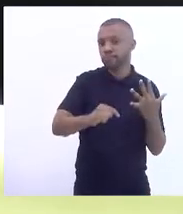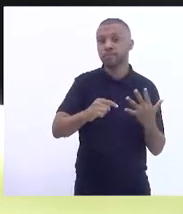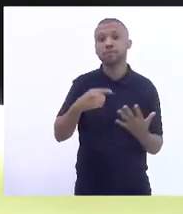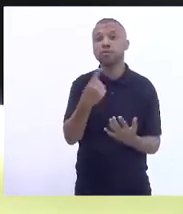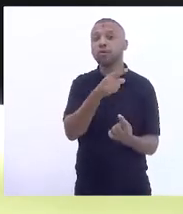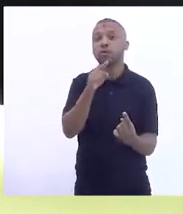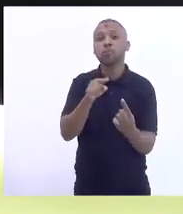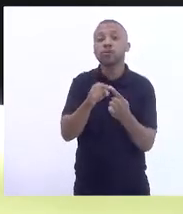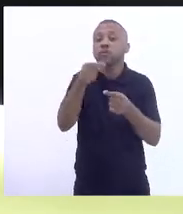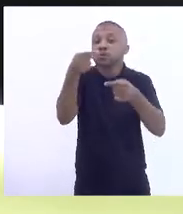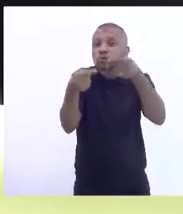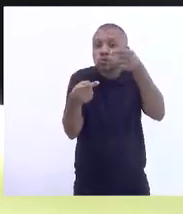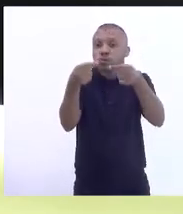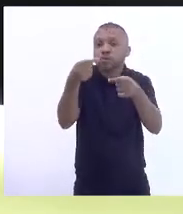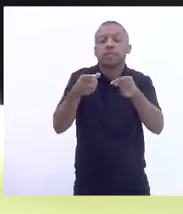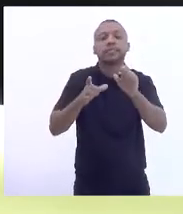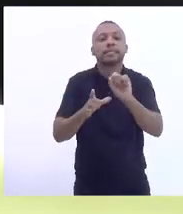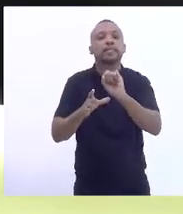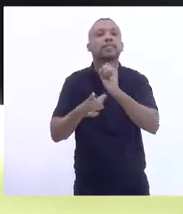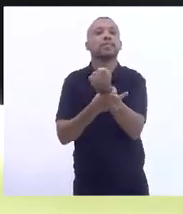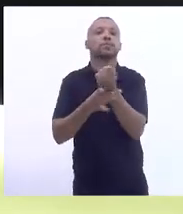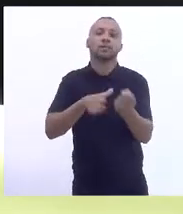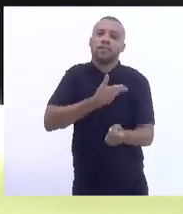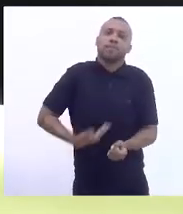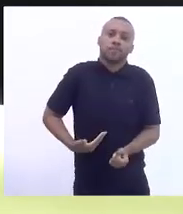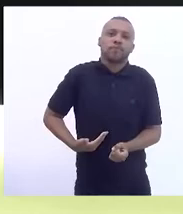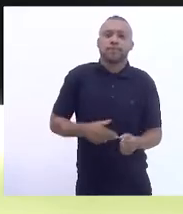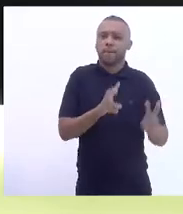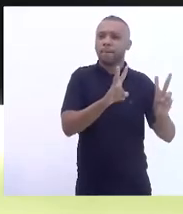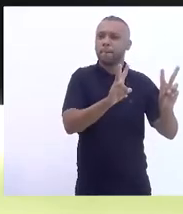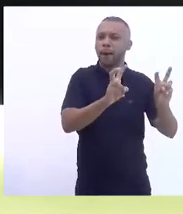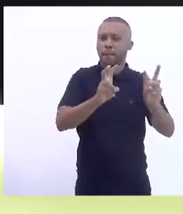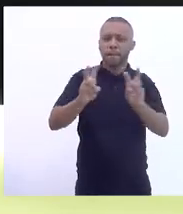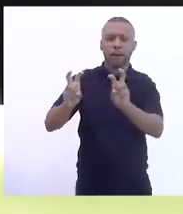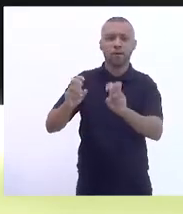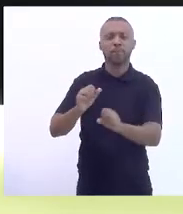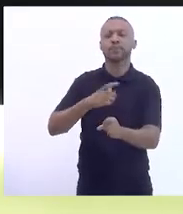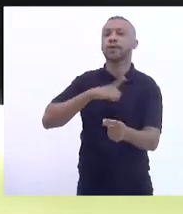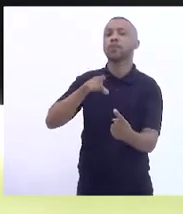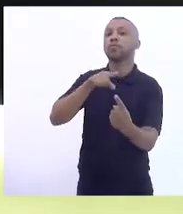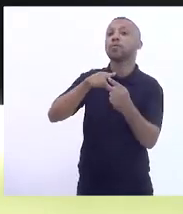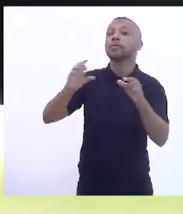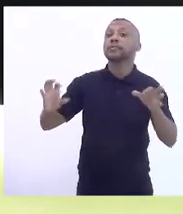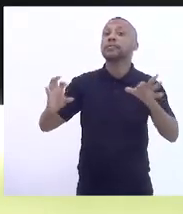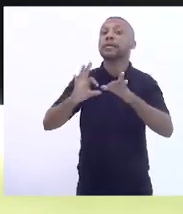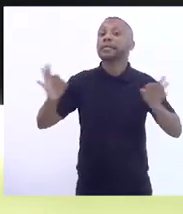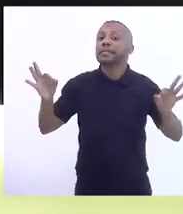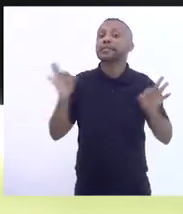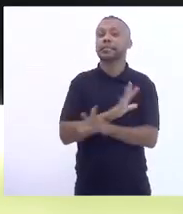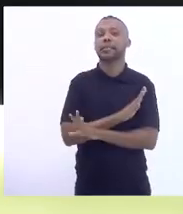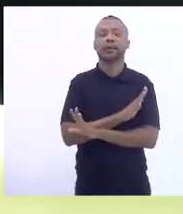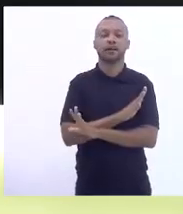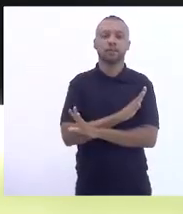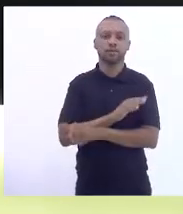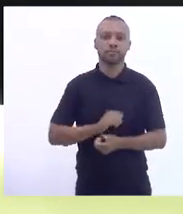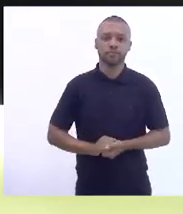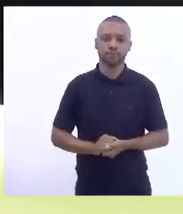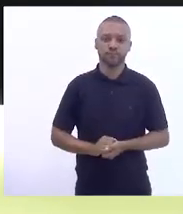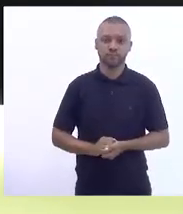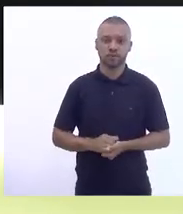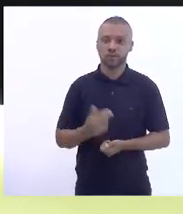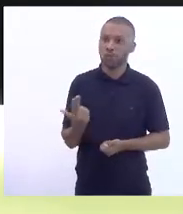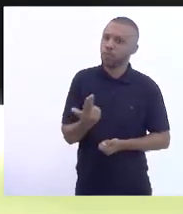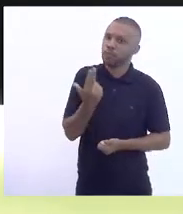discutir Segurança Pública nesses termos é discutir lá de modo integral nós não podemos